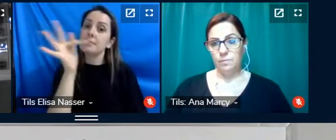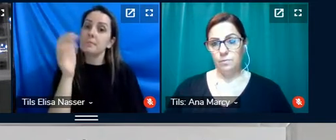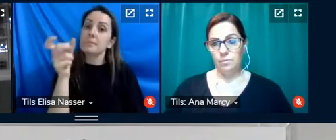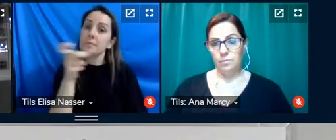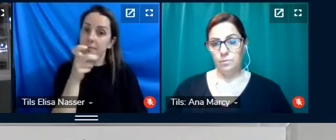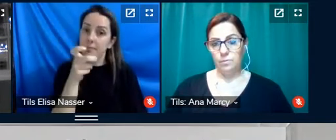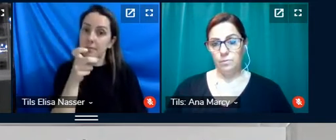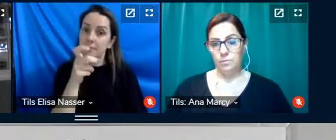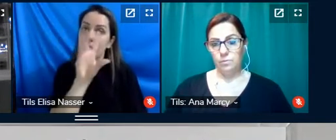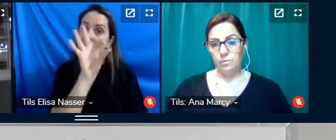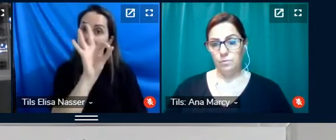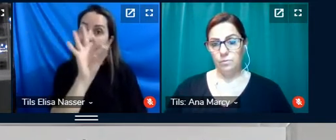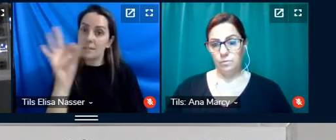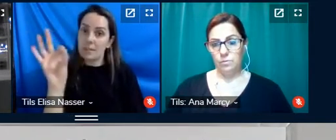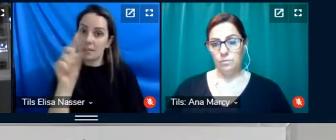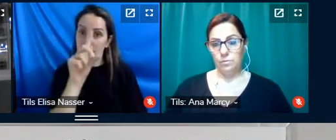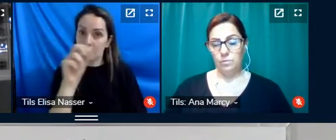100.